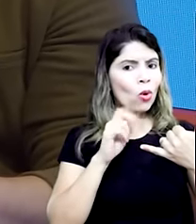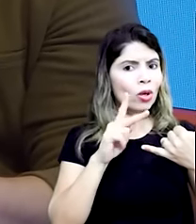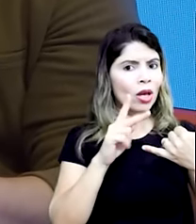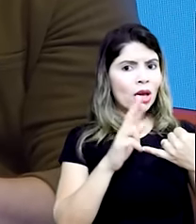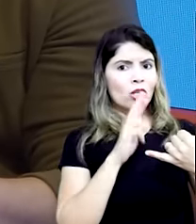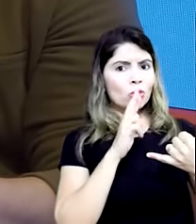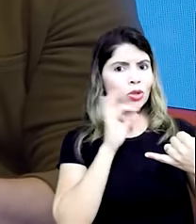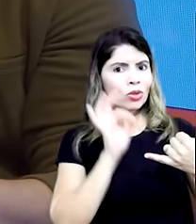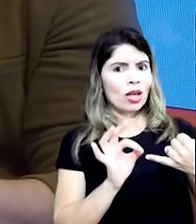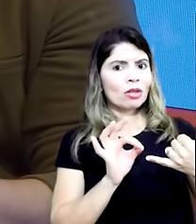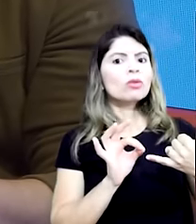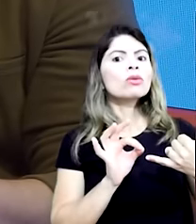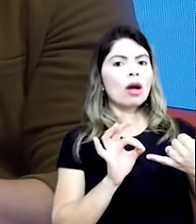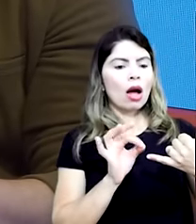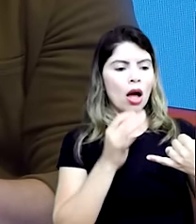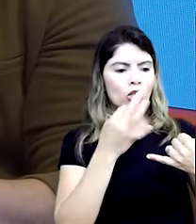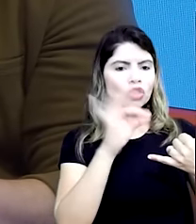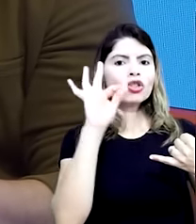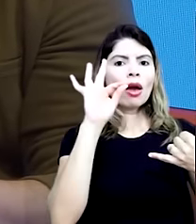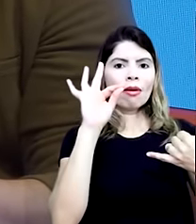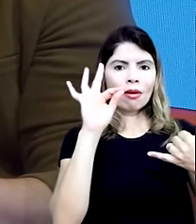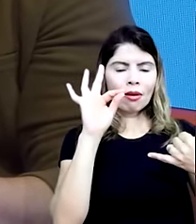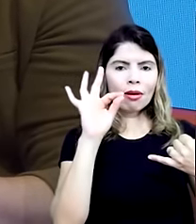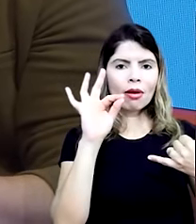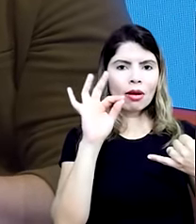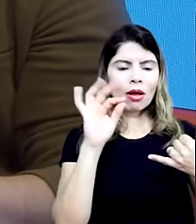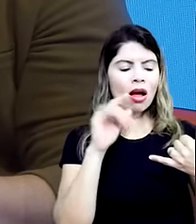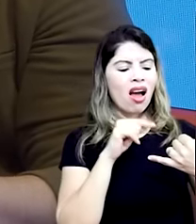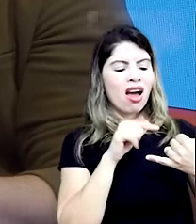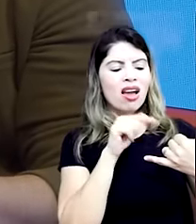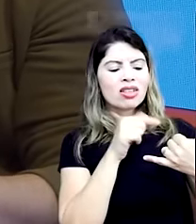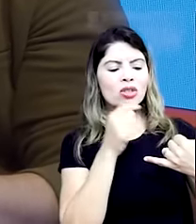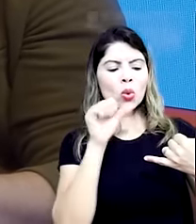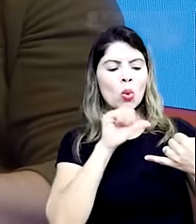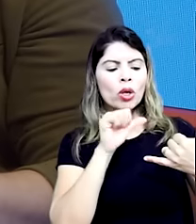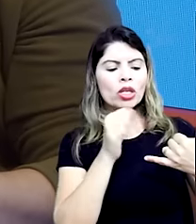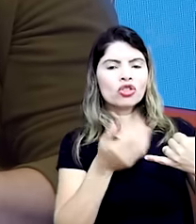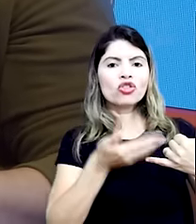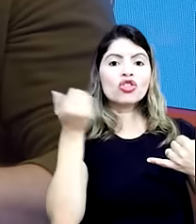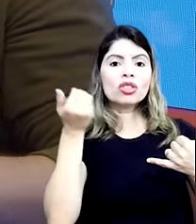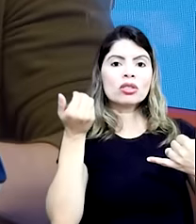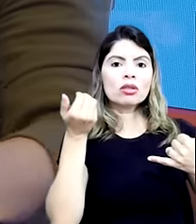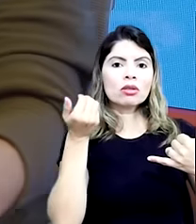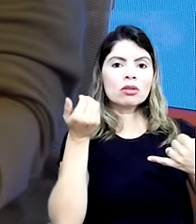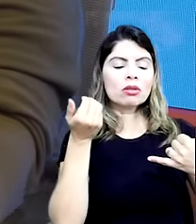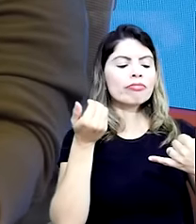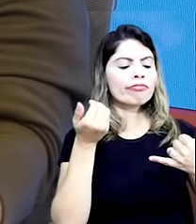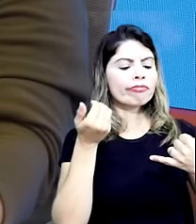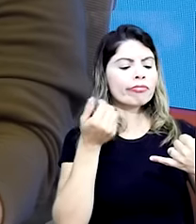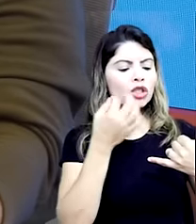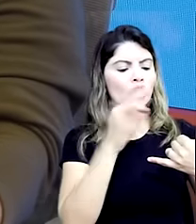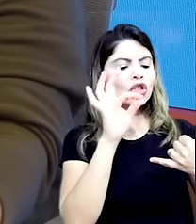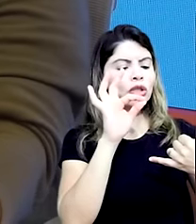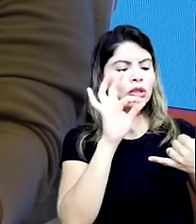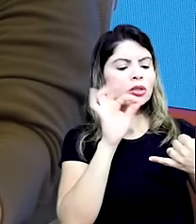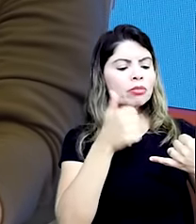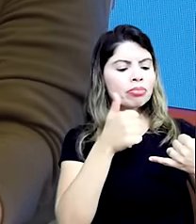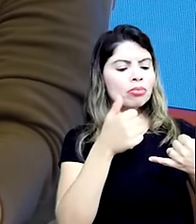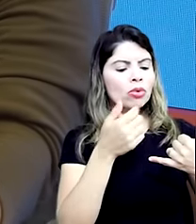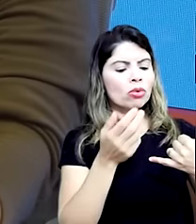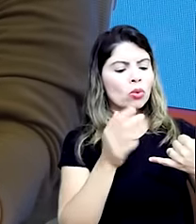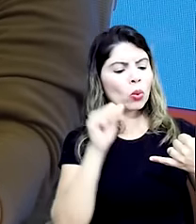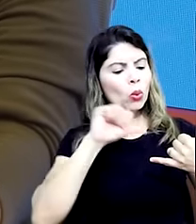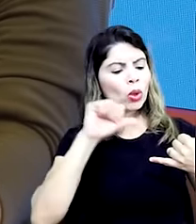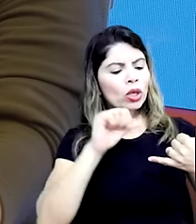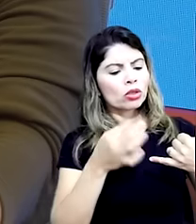e você é que vai dizer isso aqui tá legal pode ser usado ou então não você sabe que esses dias eu recebi um convite de uma